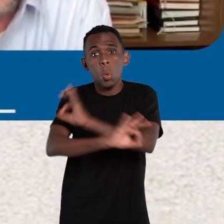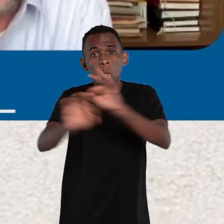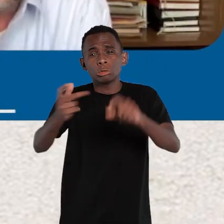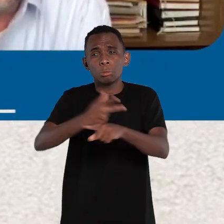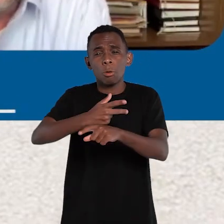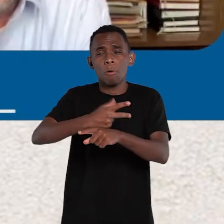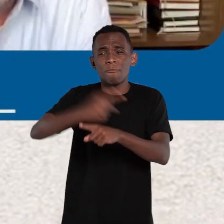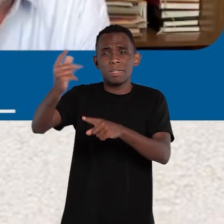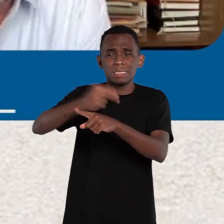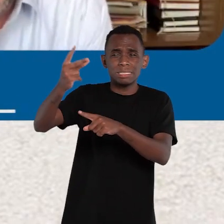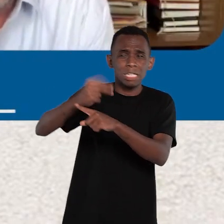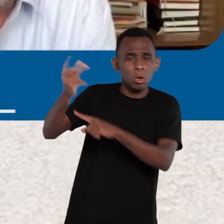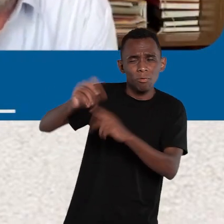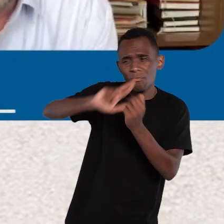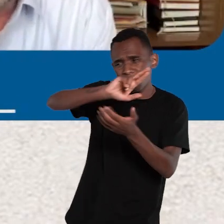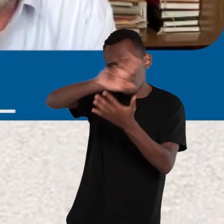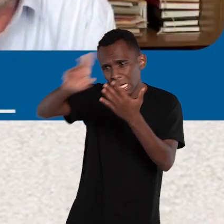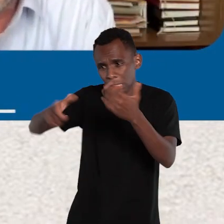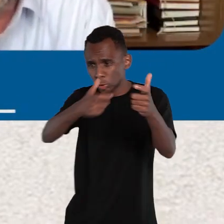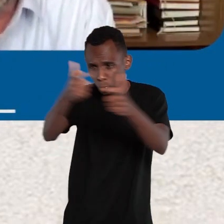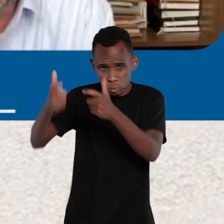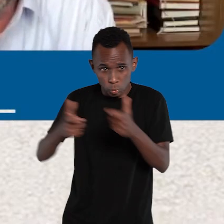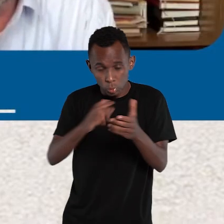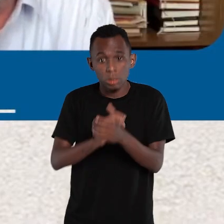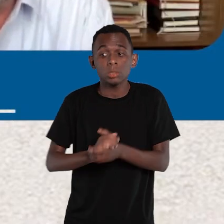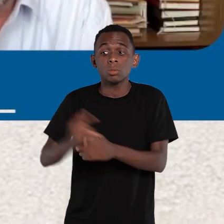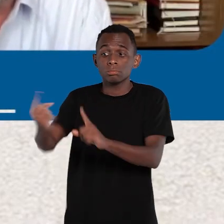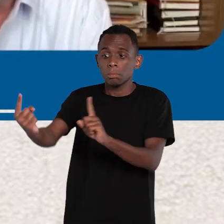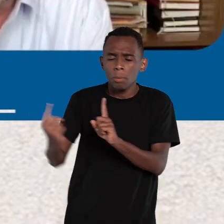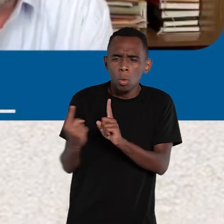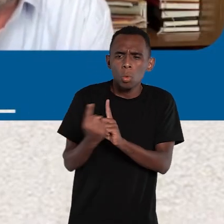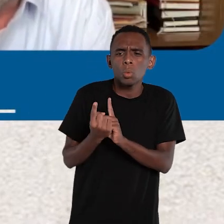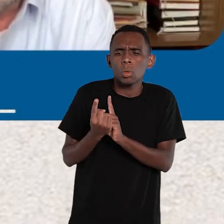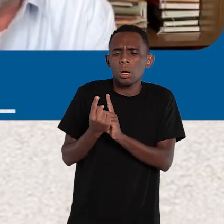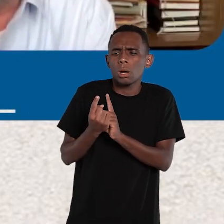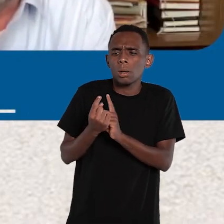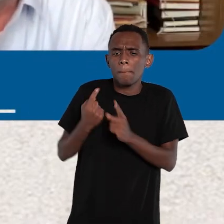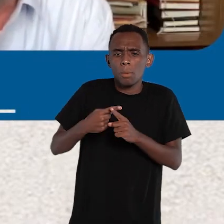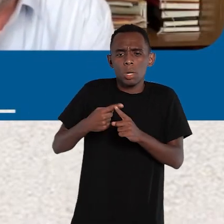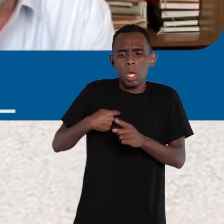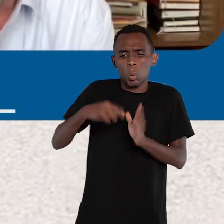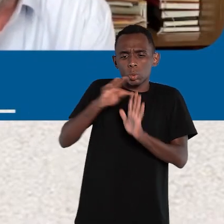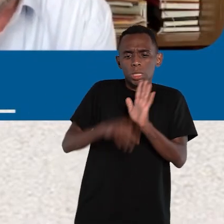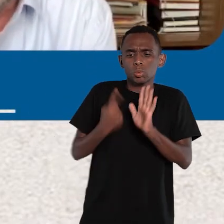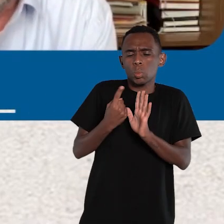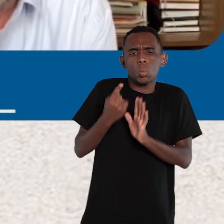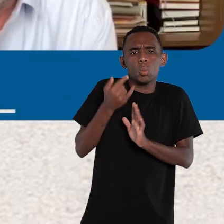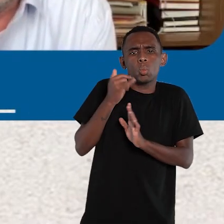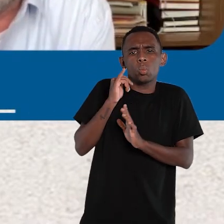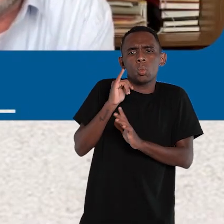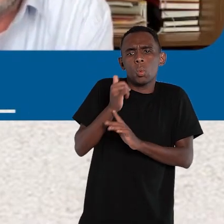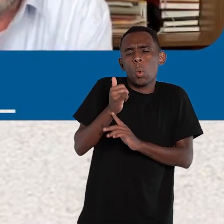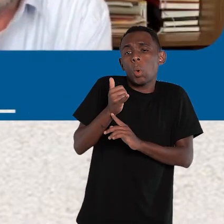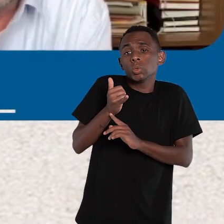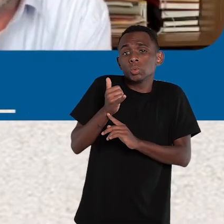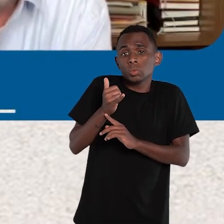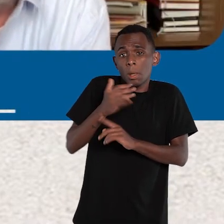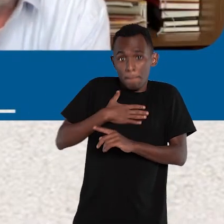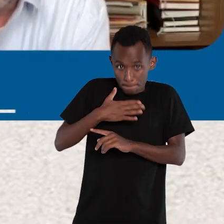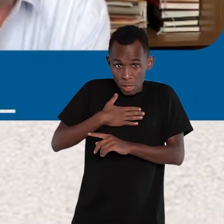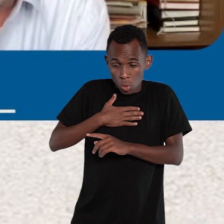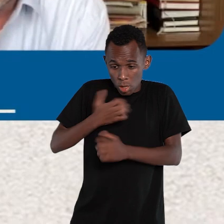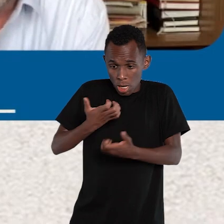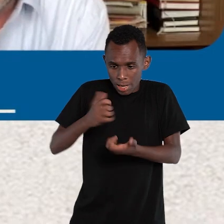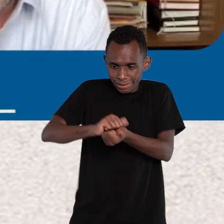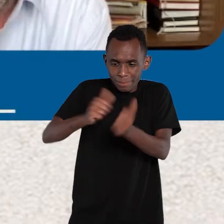tudo quanto é canto. E o Beto veio me procurar interessado num conto do meu primeiro livro, As Fomes de Setembro. Ele queria transformar num conto,